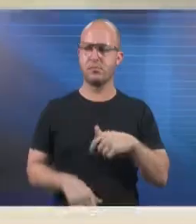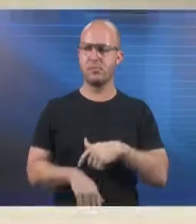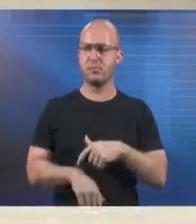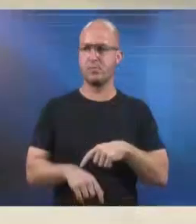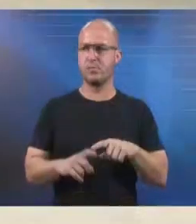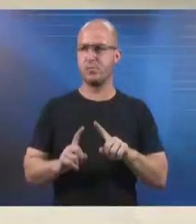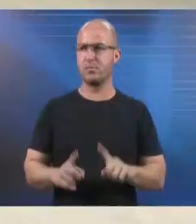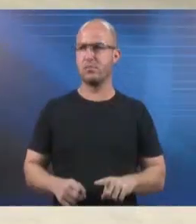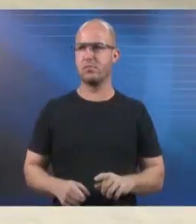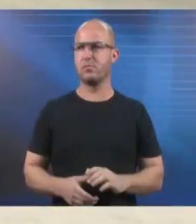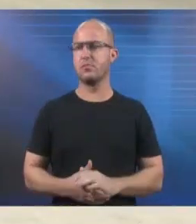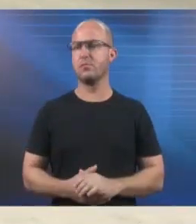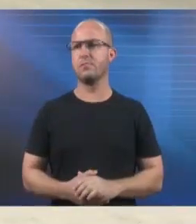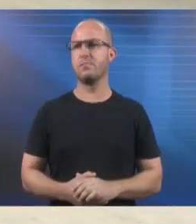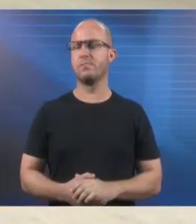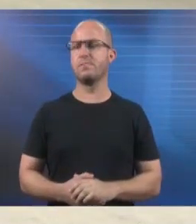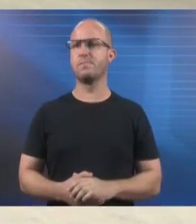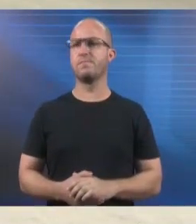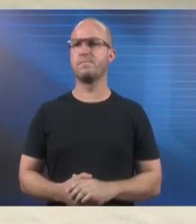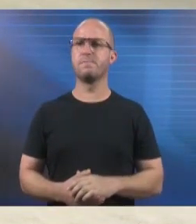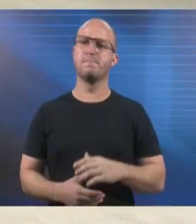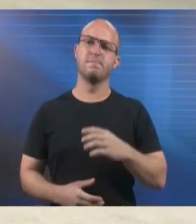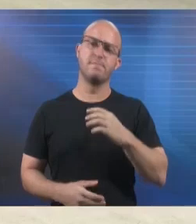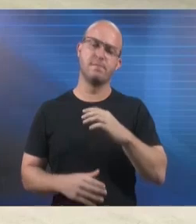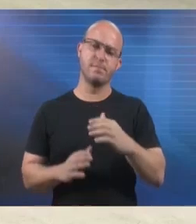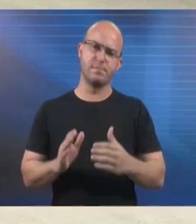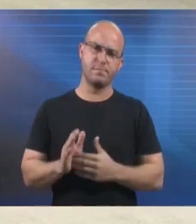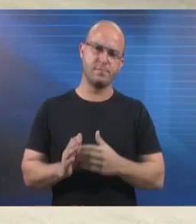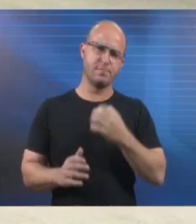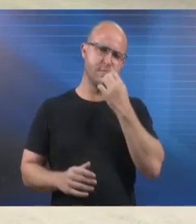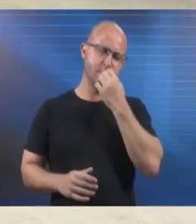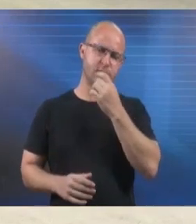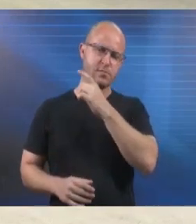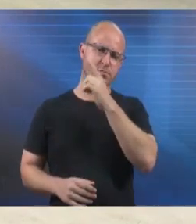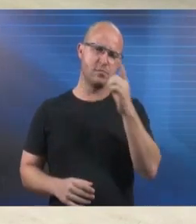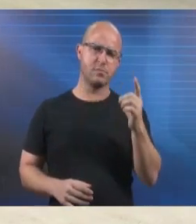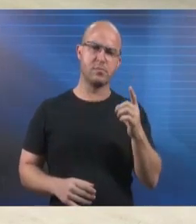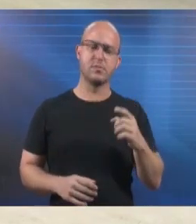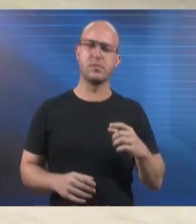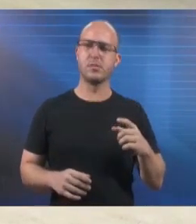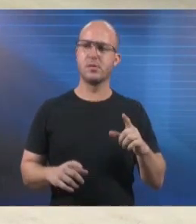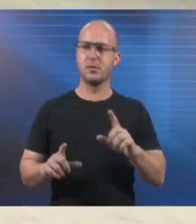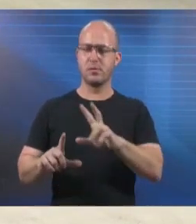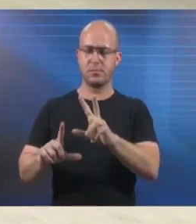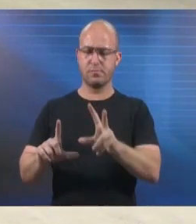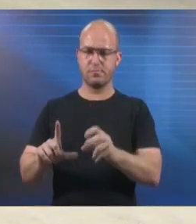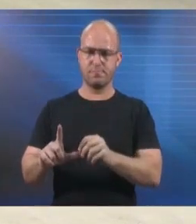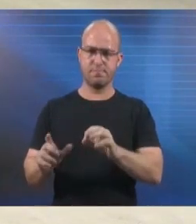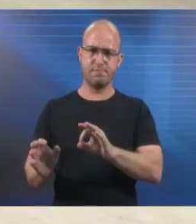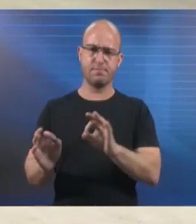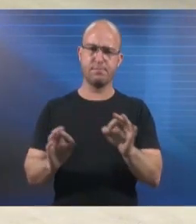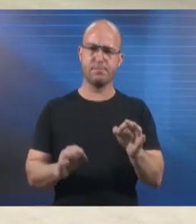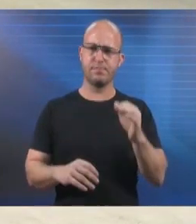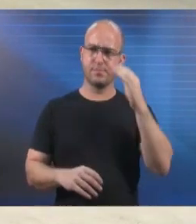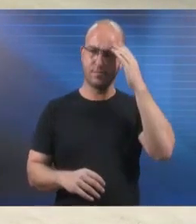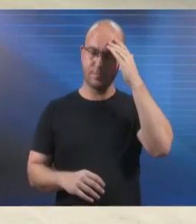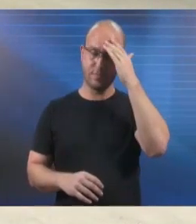das proposições Bom dia a todos bom dia quem nos assiste na TV Assembleia